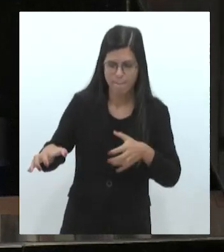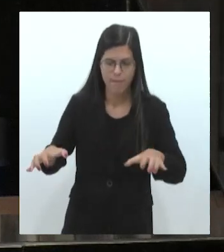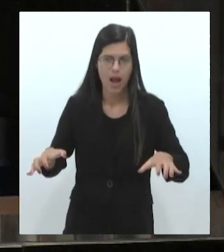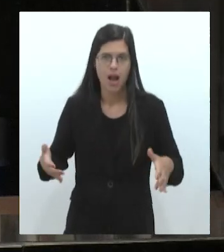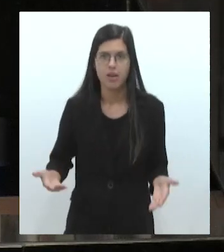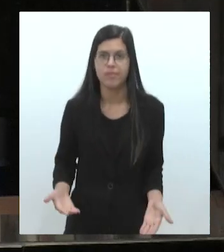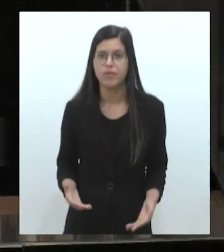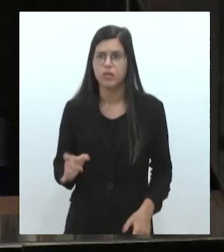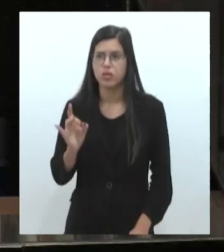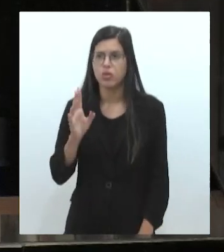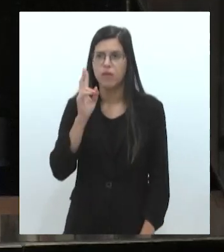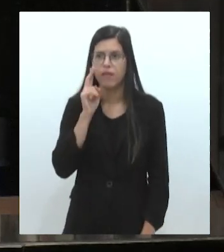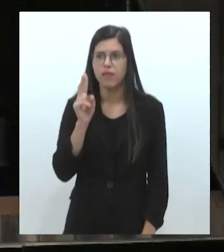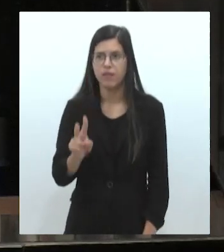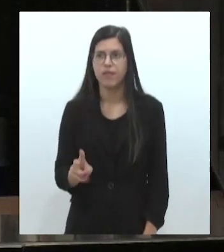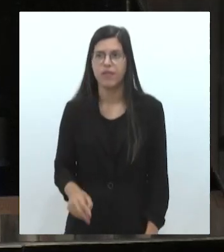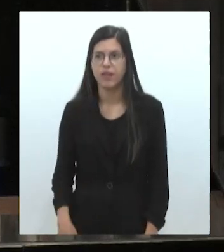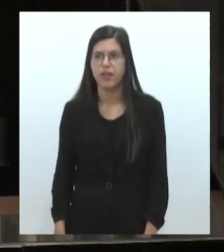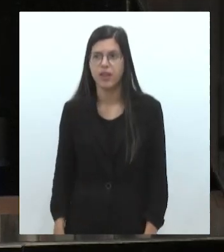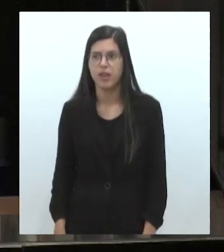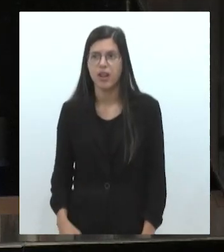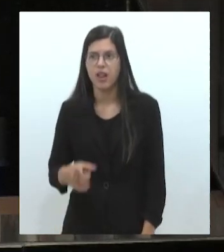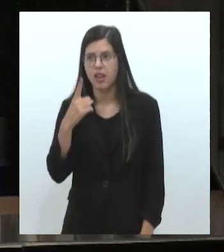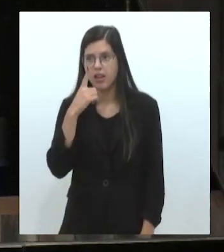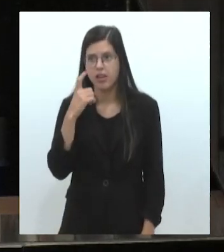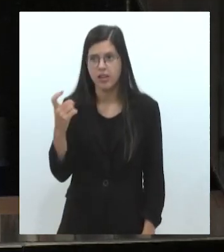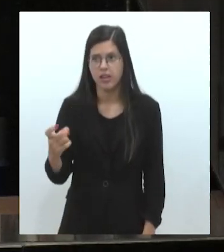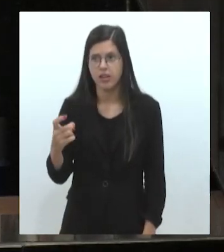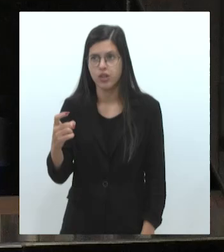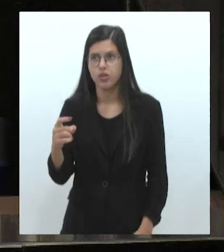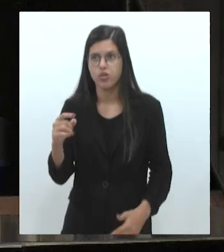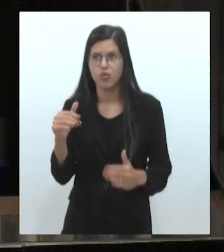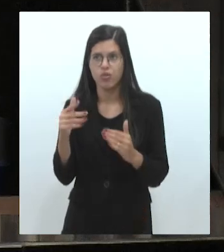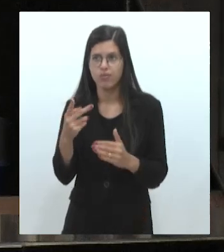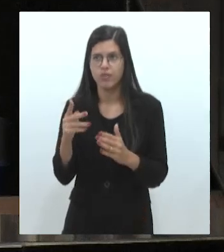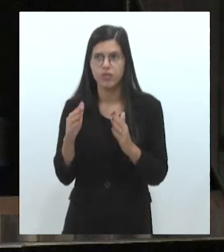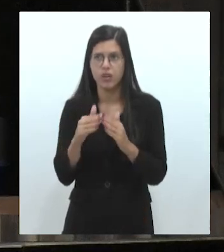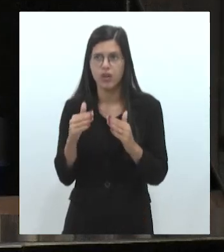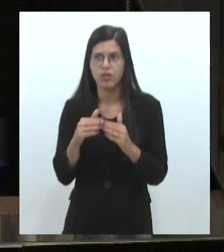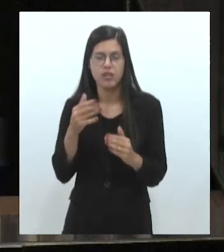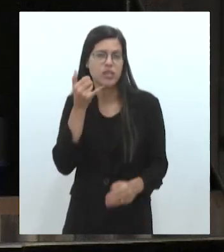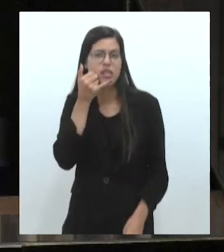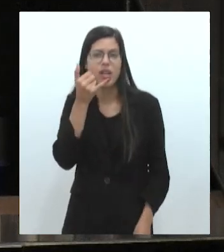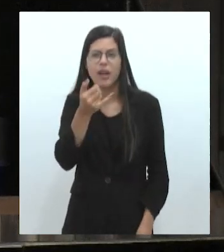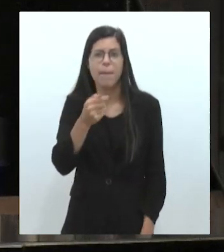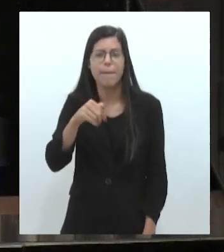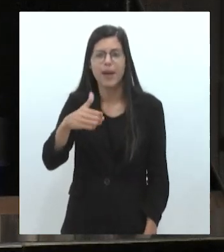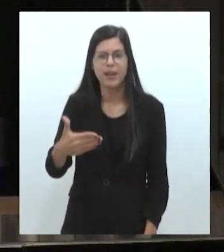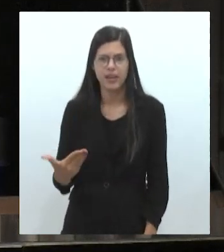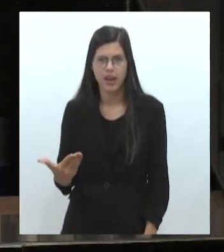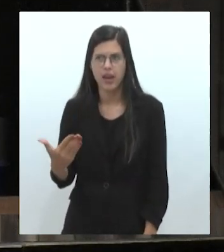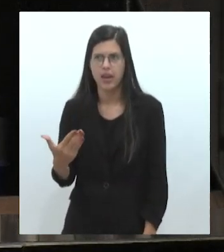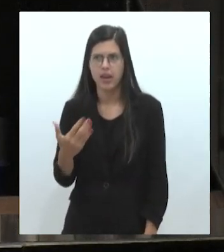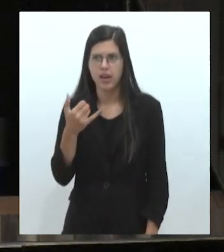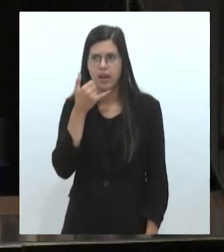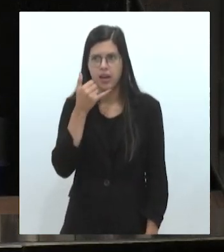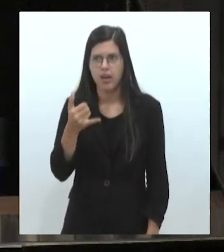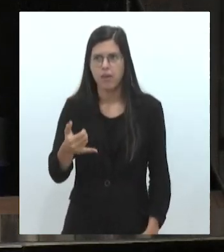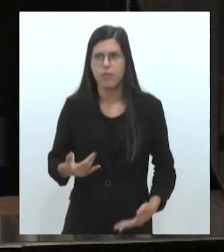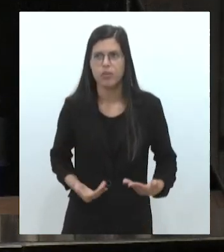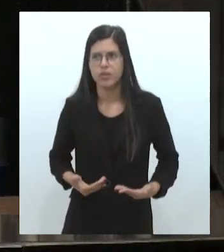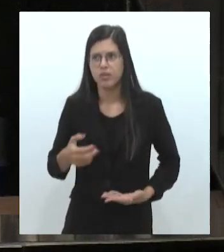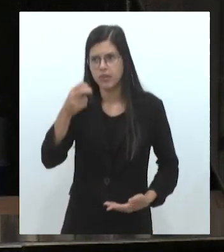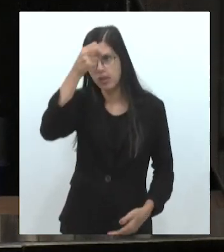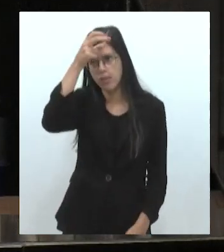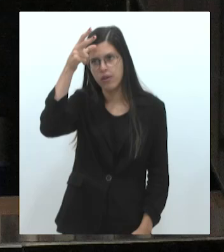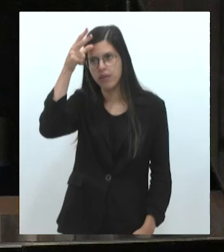gente ver o quanto que se tem lixo na porta da sua casa, para quem você pode ligar. Você pode ligar para o serviço da prefeitura, ele